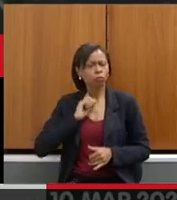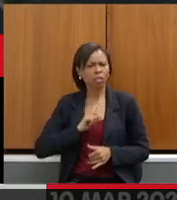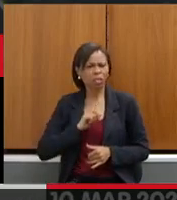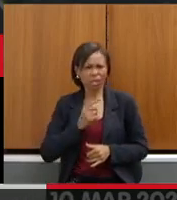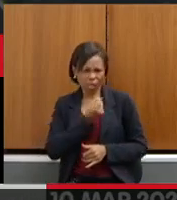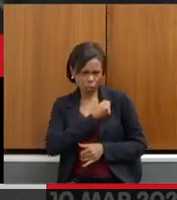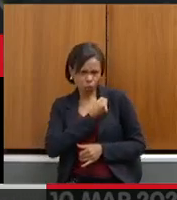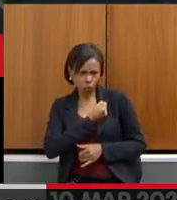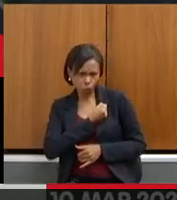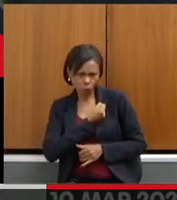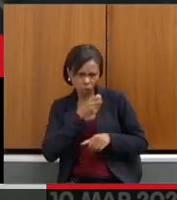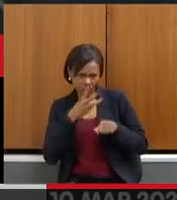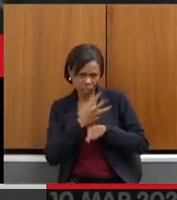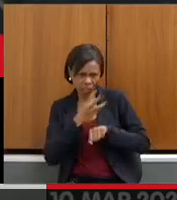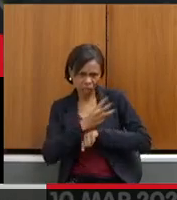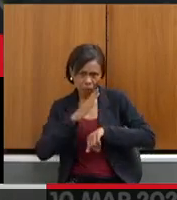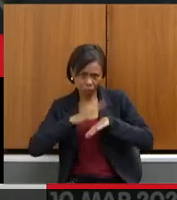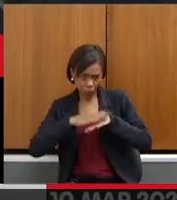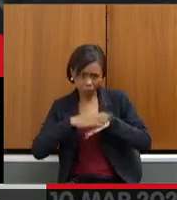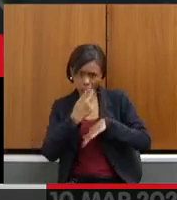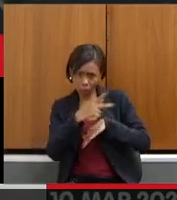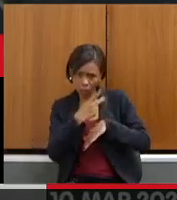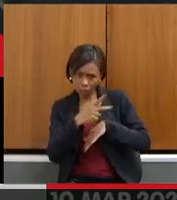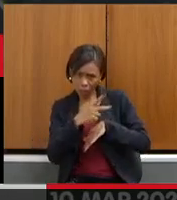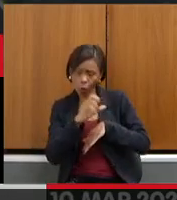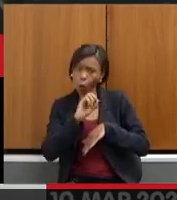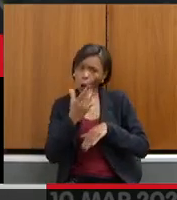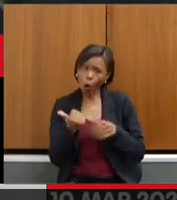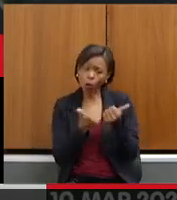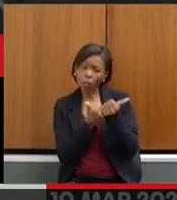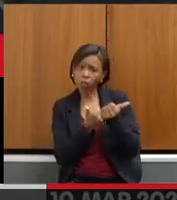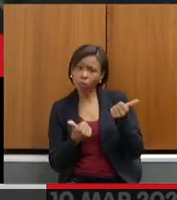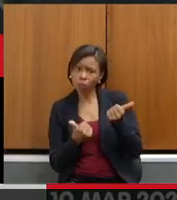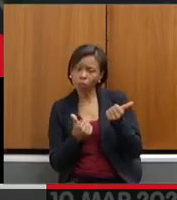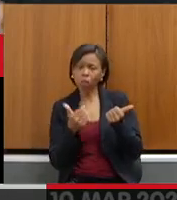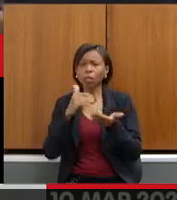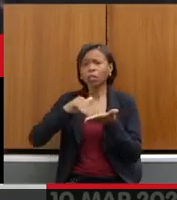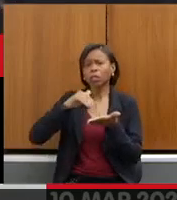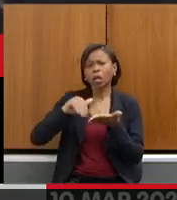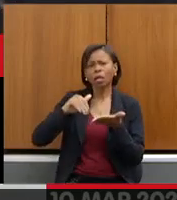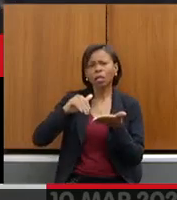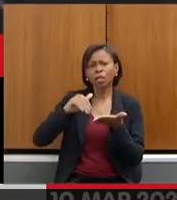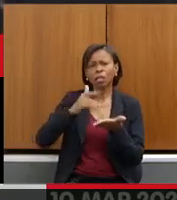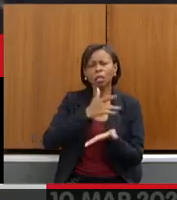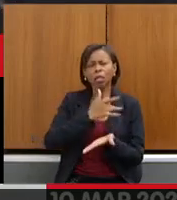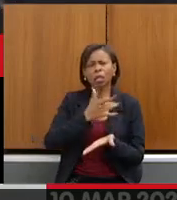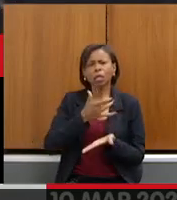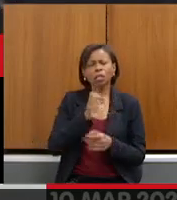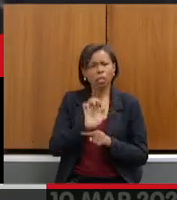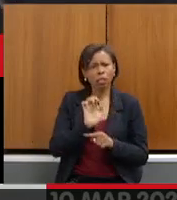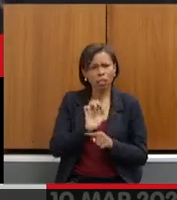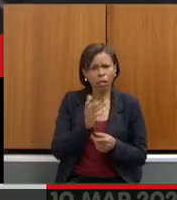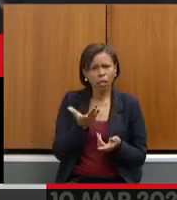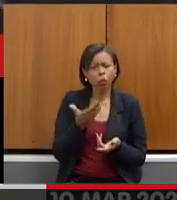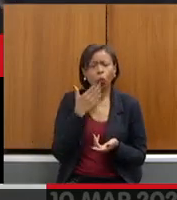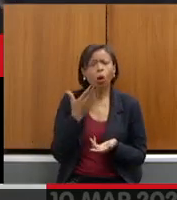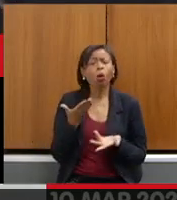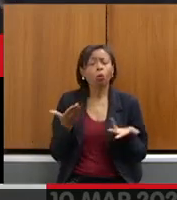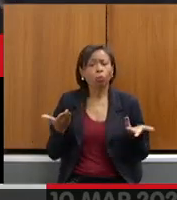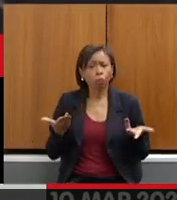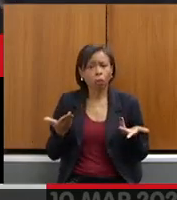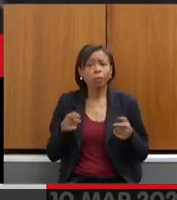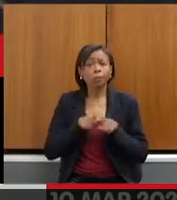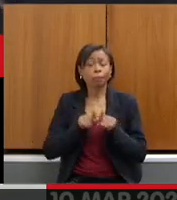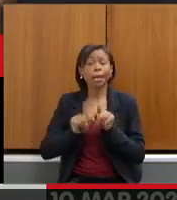esse número é do Senhor da assessoria do Senhor da Secretaria de Estado inclusive em respeito à lei de